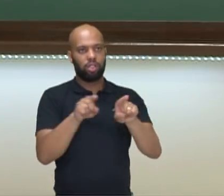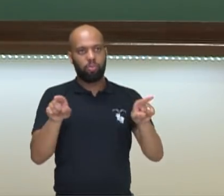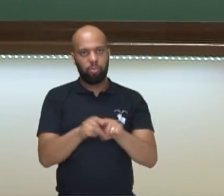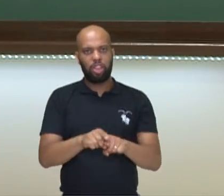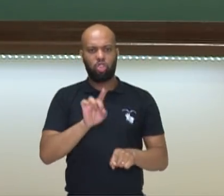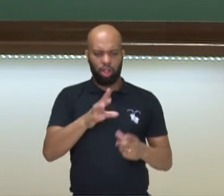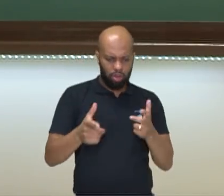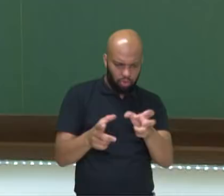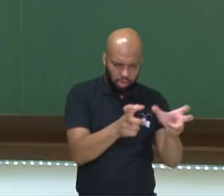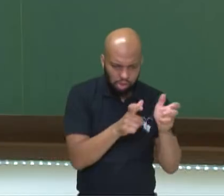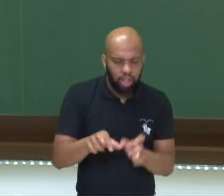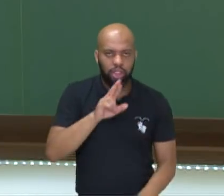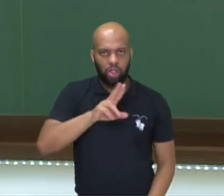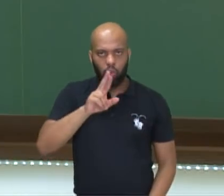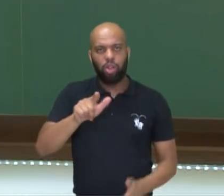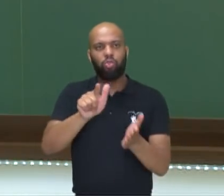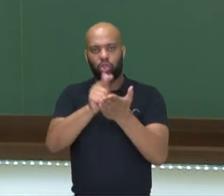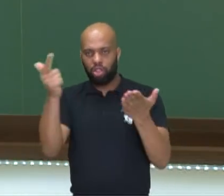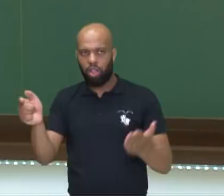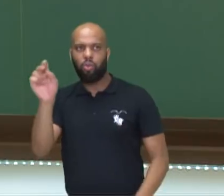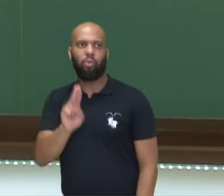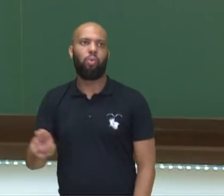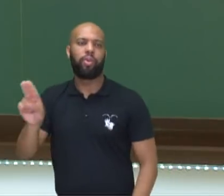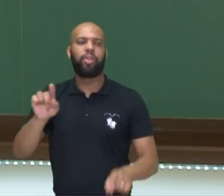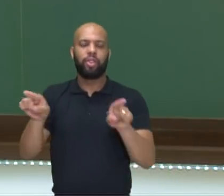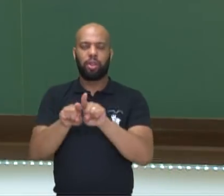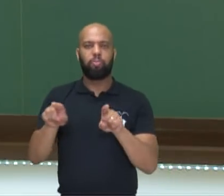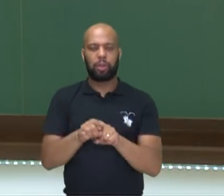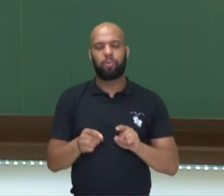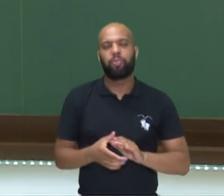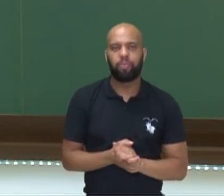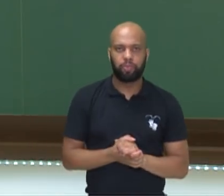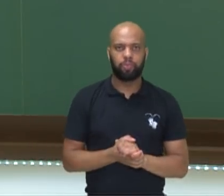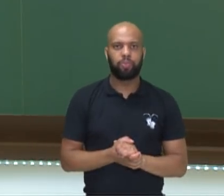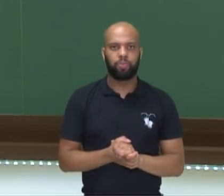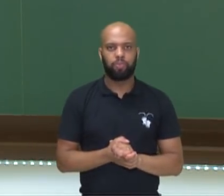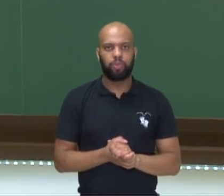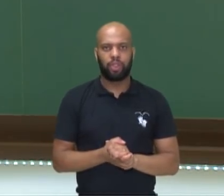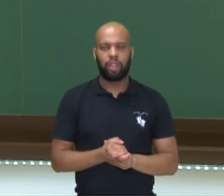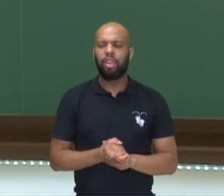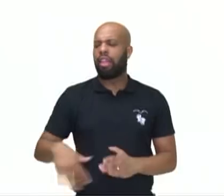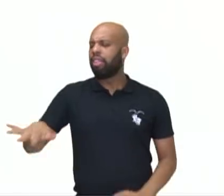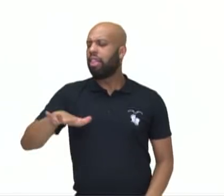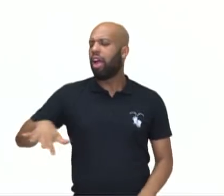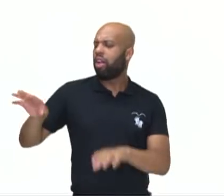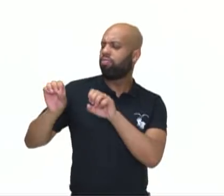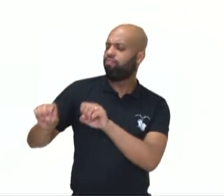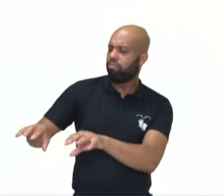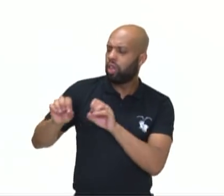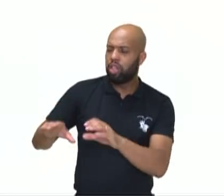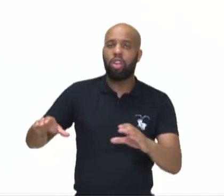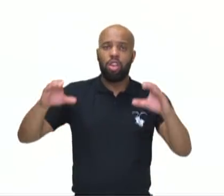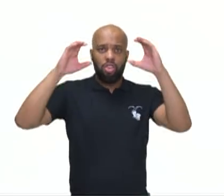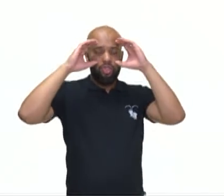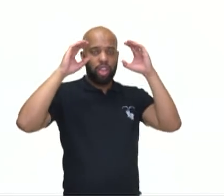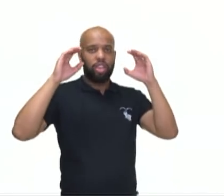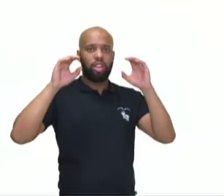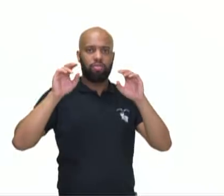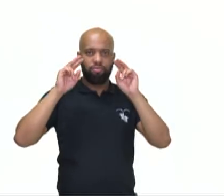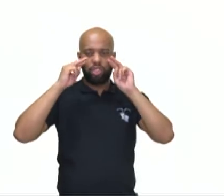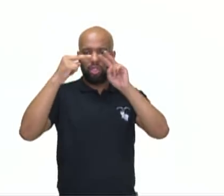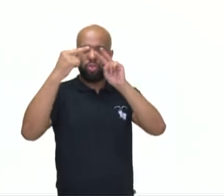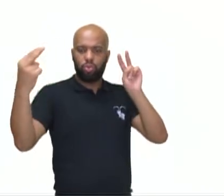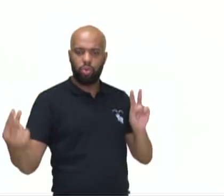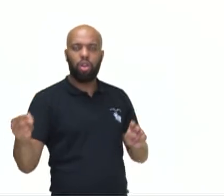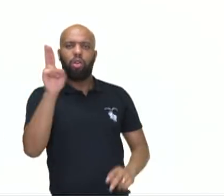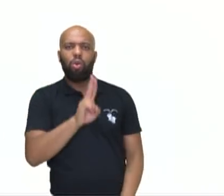dos games, com o jornalismo. Na educação, tá? A realidade virtual pode ser utilizada nas